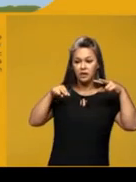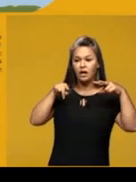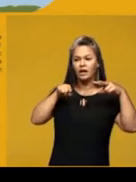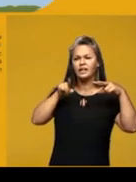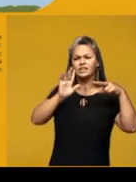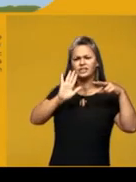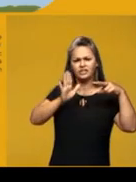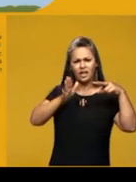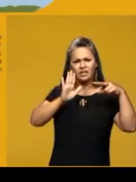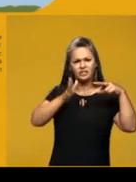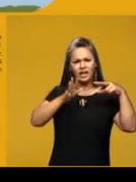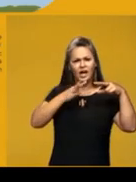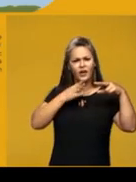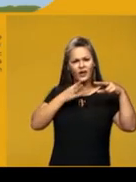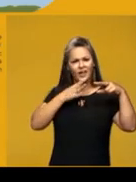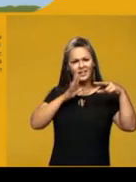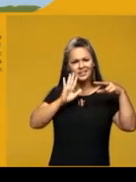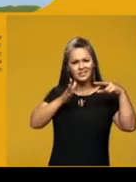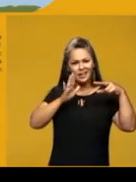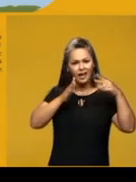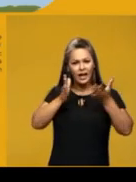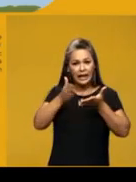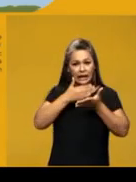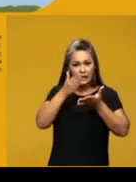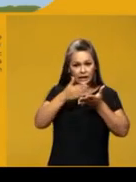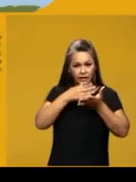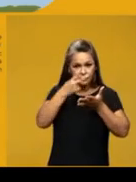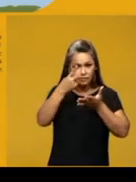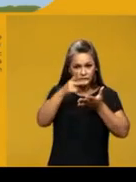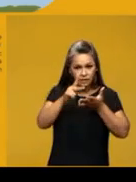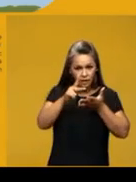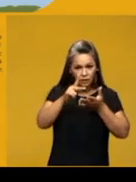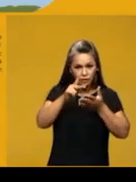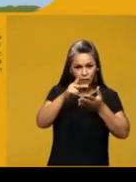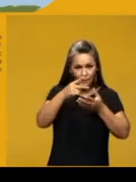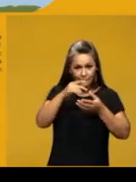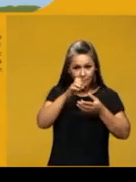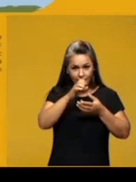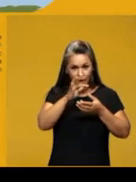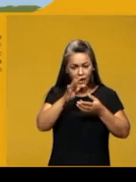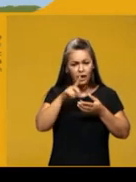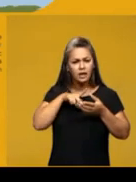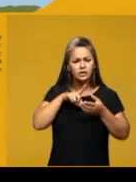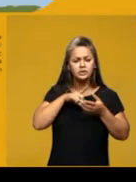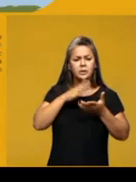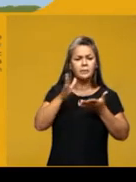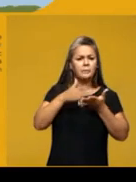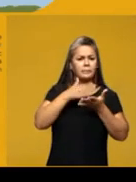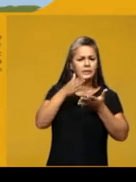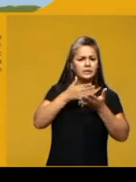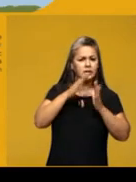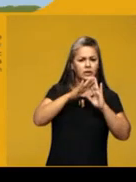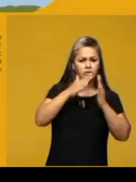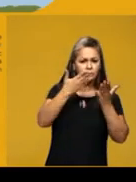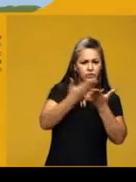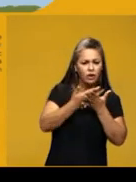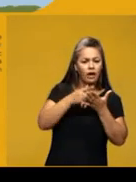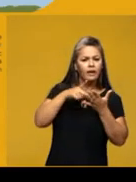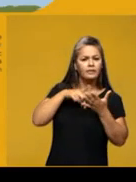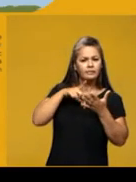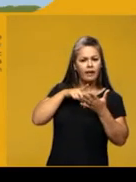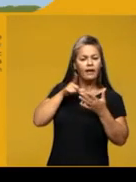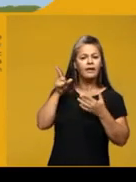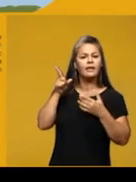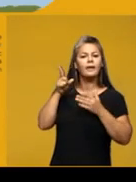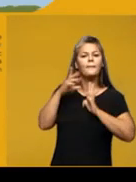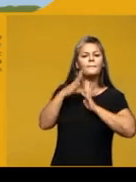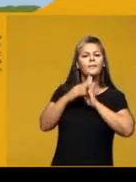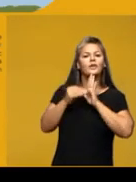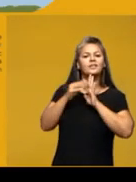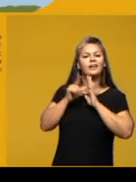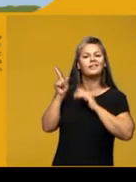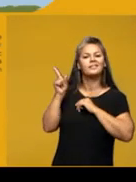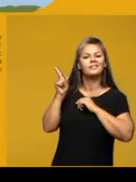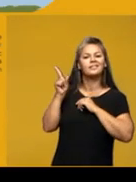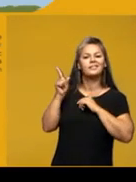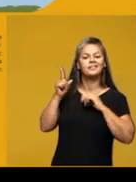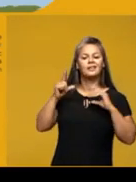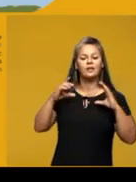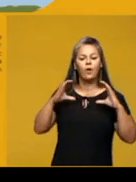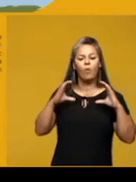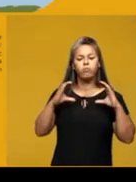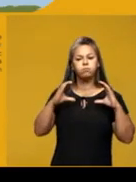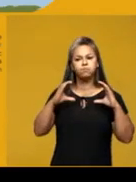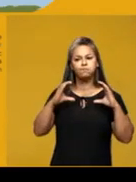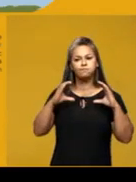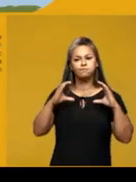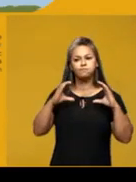nos livros, é a mais utilizada hoje como recurso didático, pedagógico, é o mapa mais utilizado, ok? Que é o